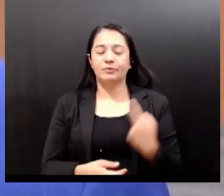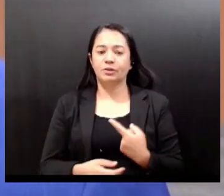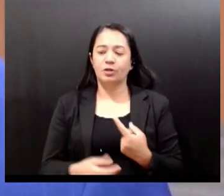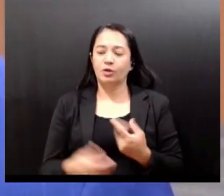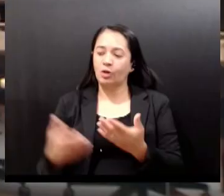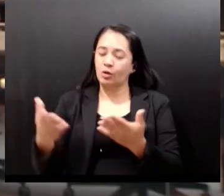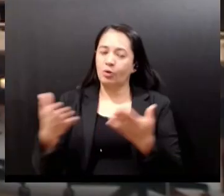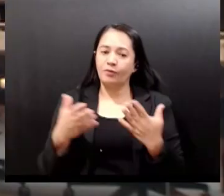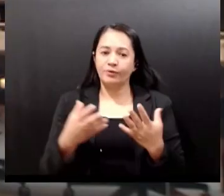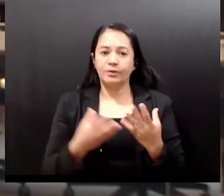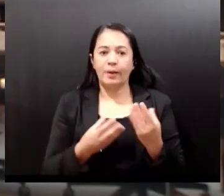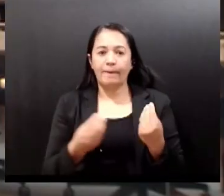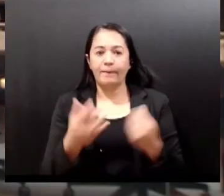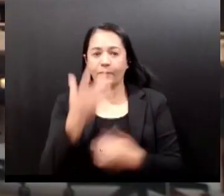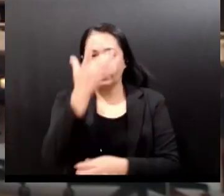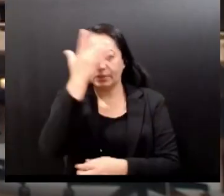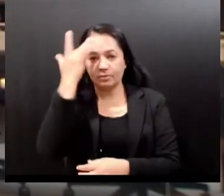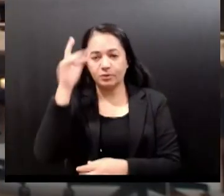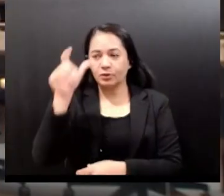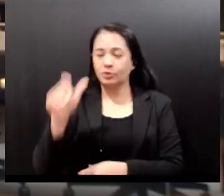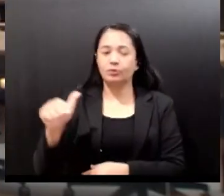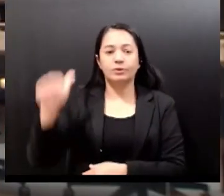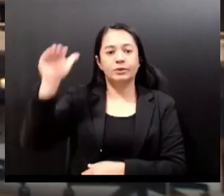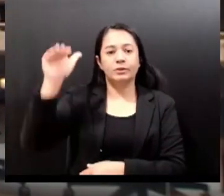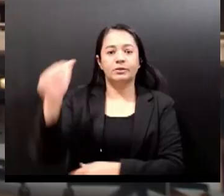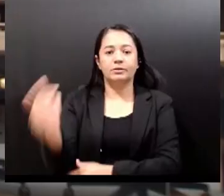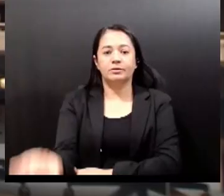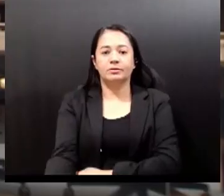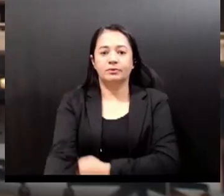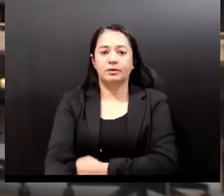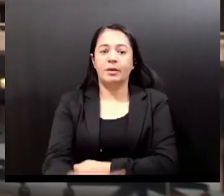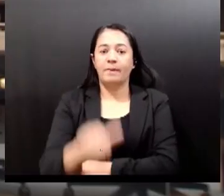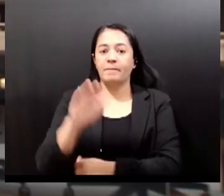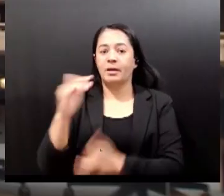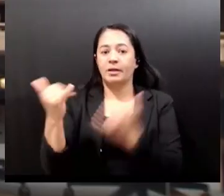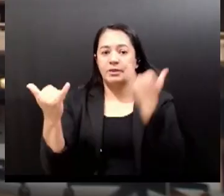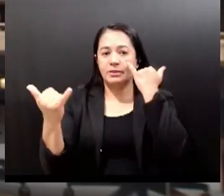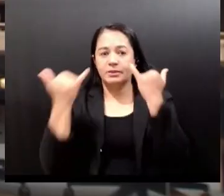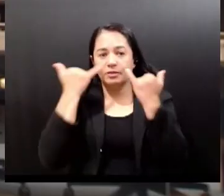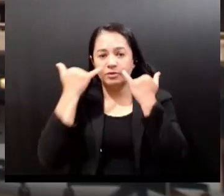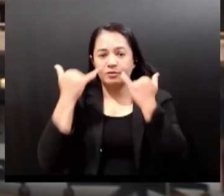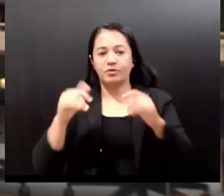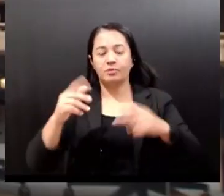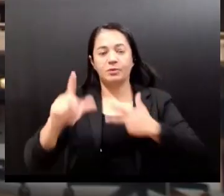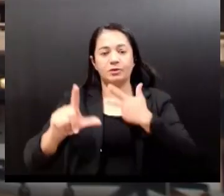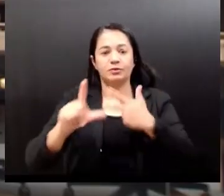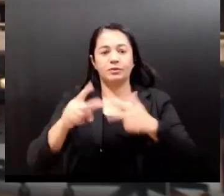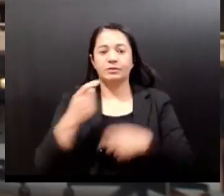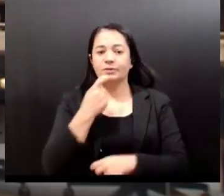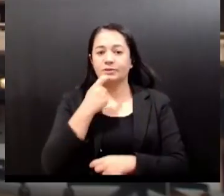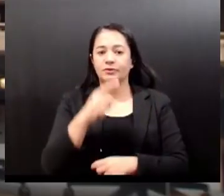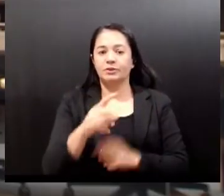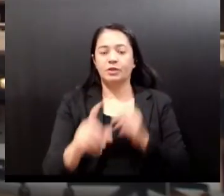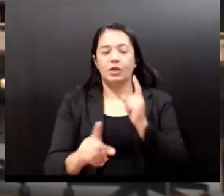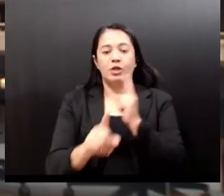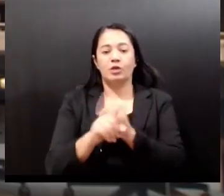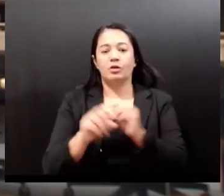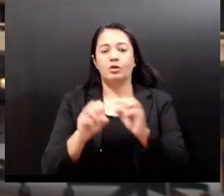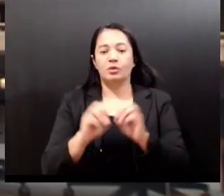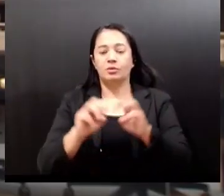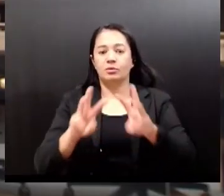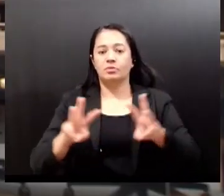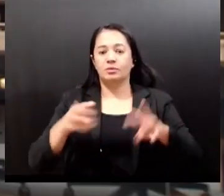pessoas, autoridades. Mais informações do Legislativo de Campinas você encontra no site